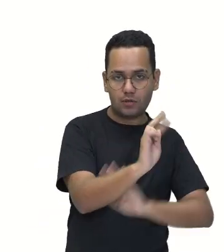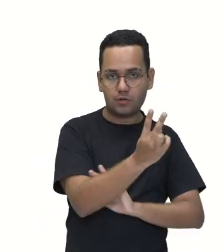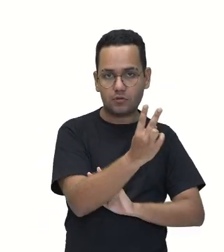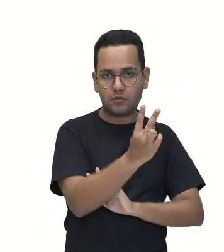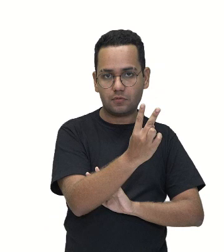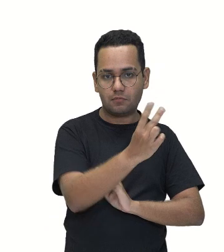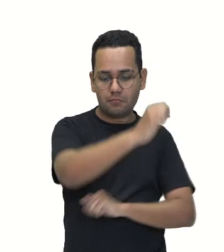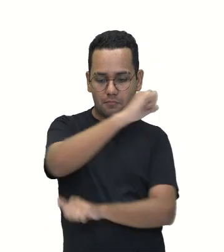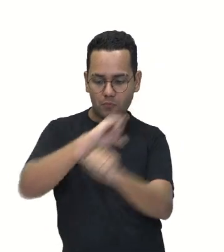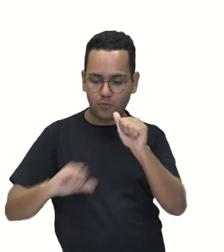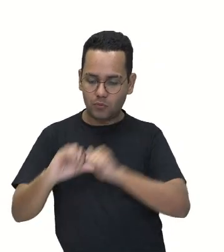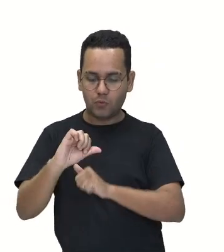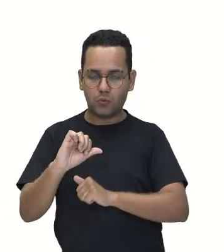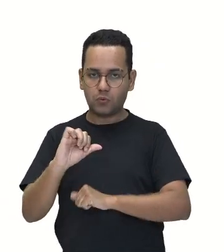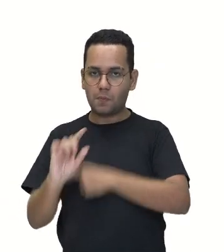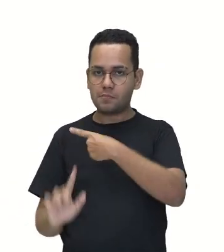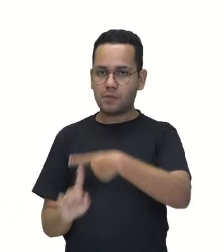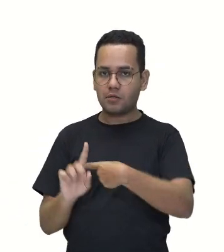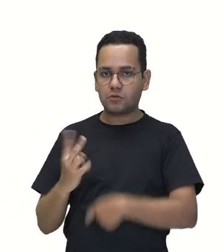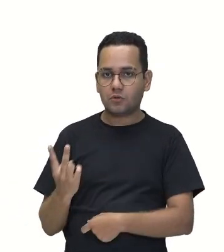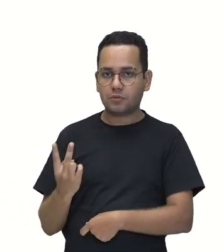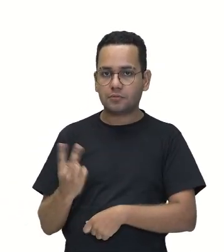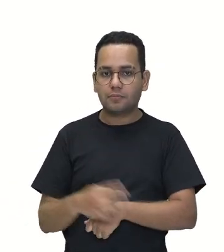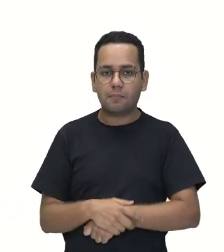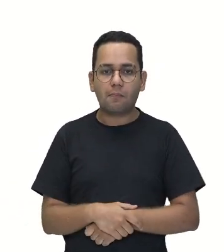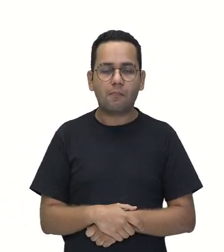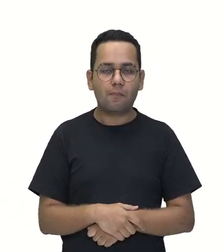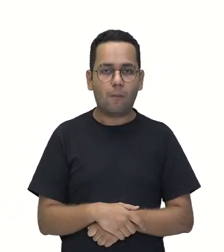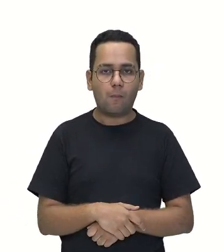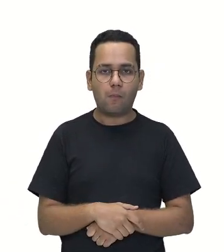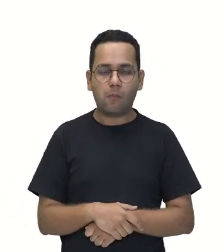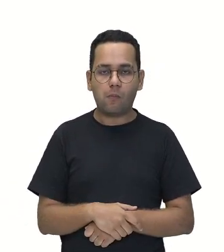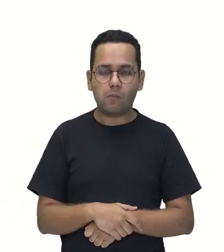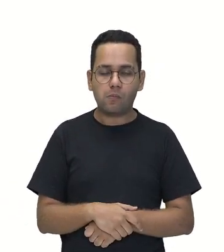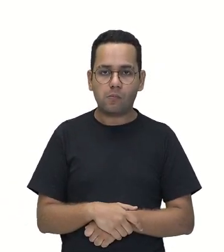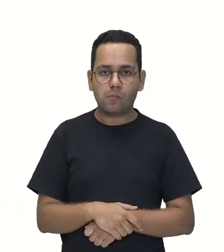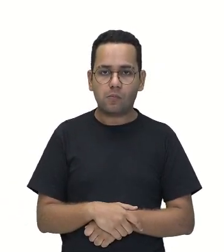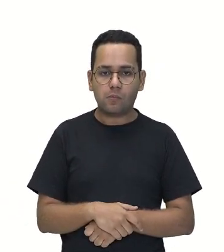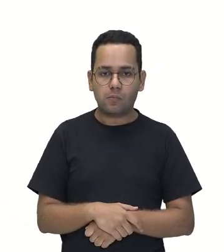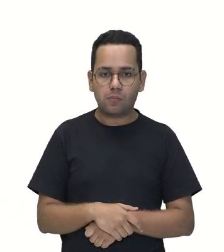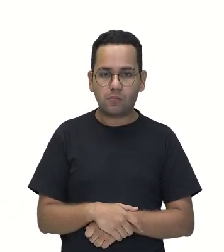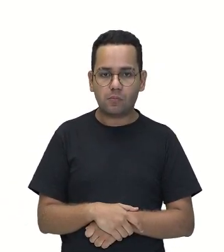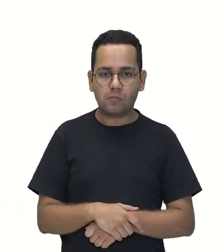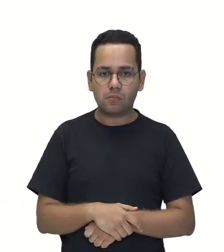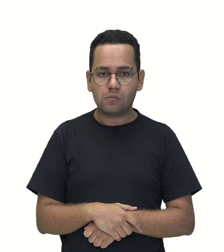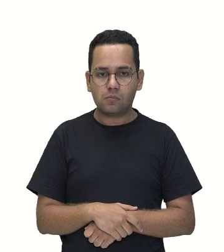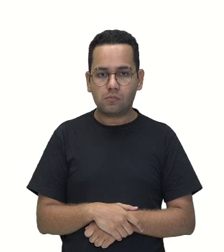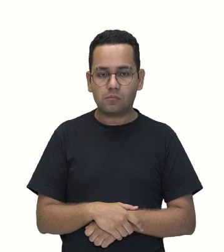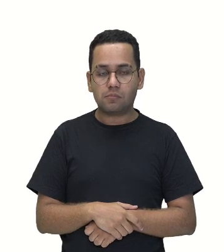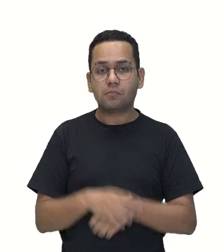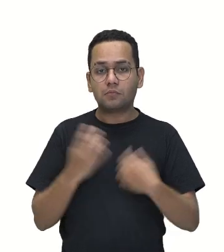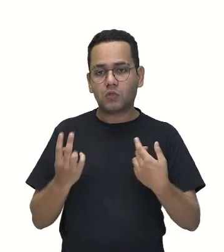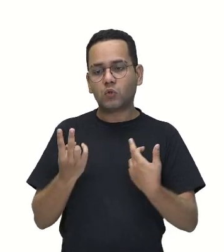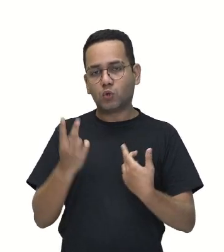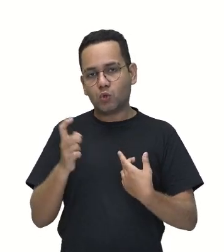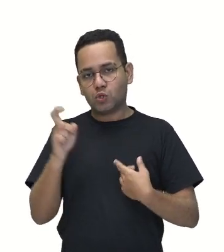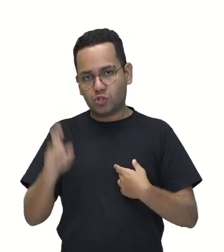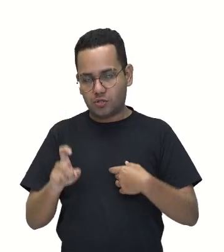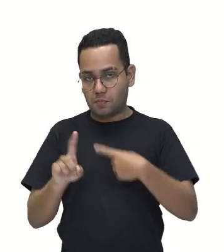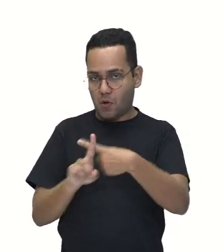negativo ele foi para o segundo membro Positivo tá então 2x que era positivo veio 2x